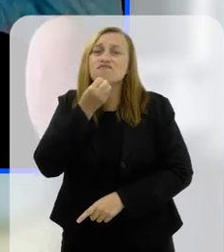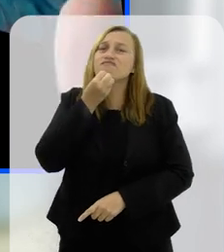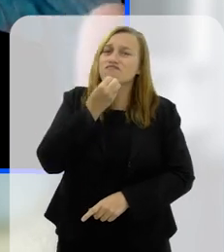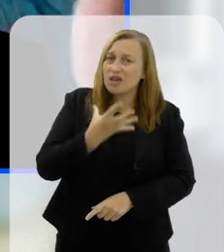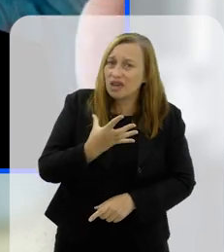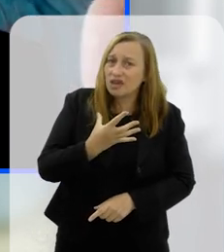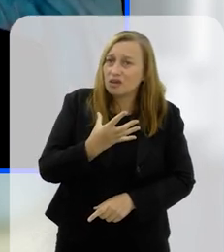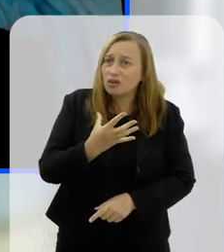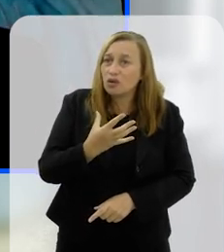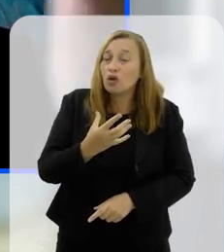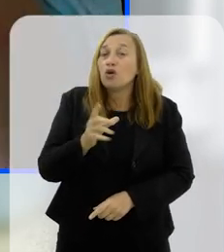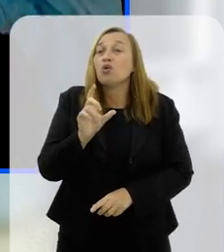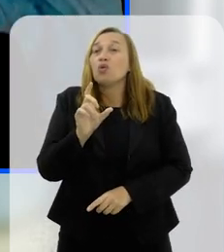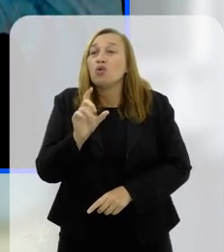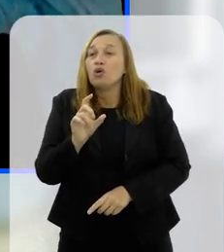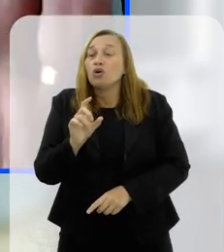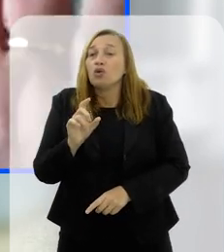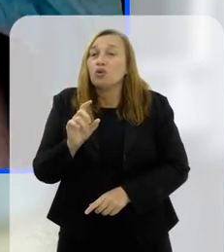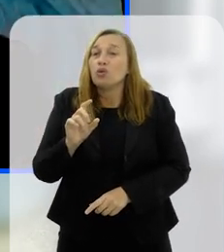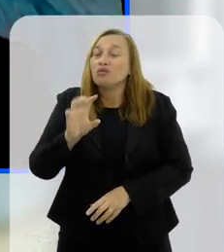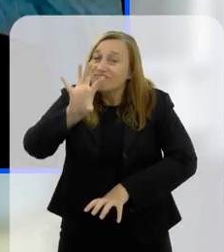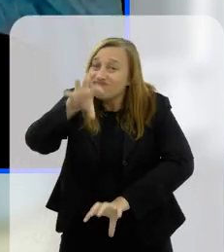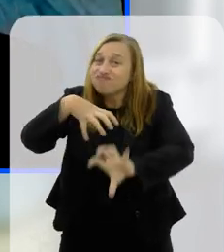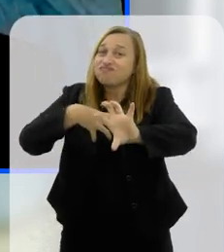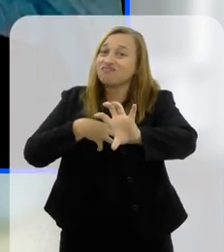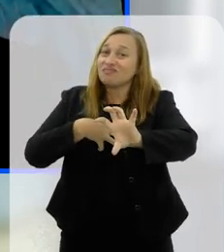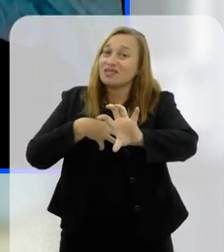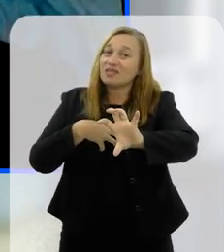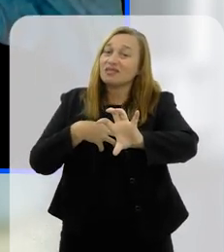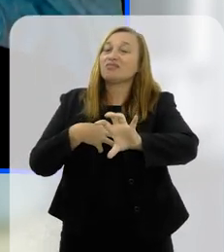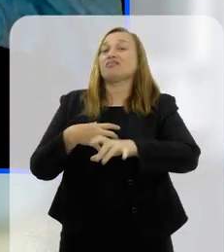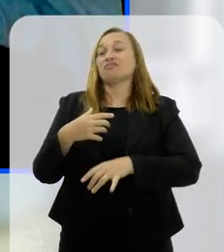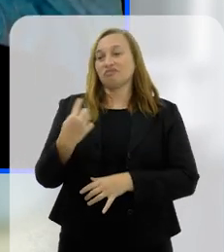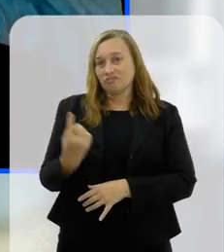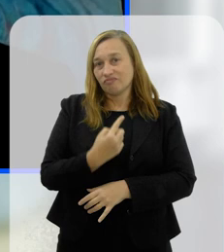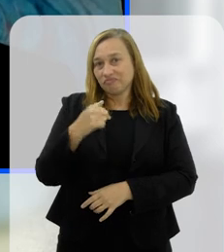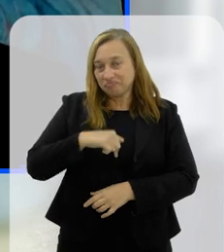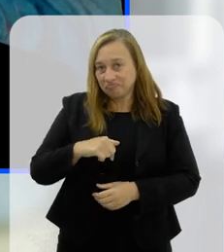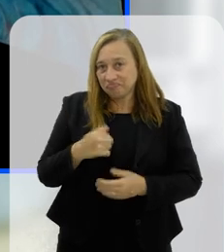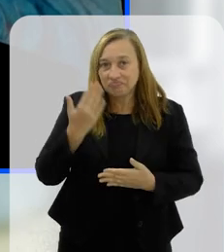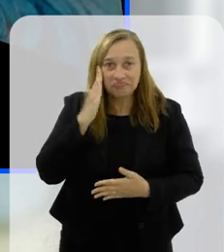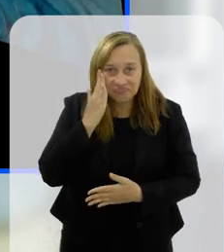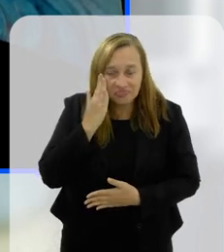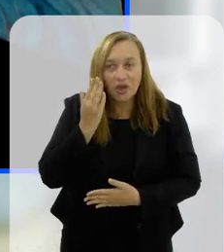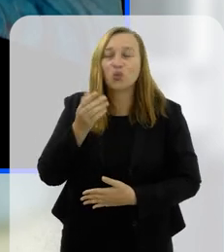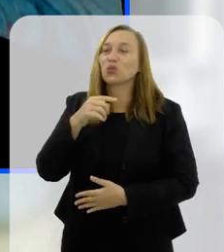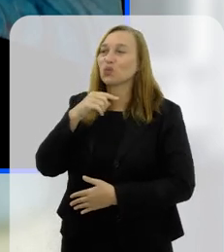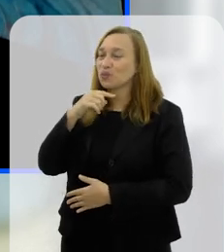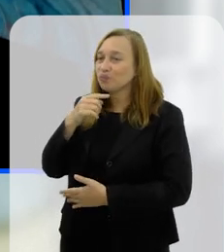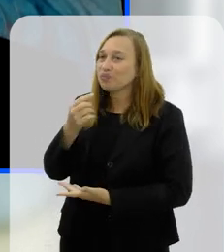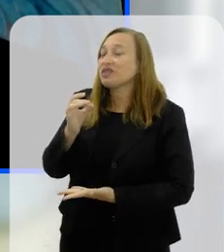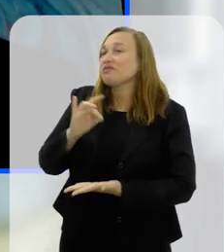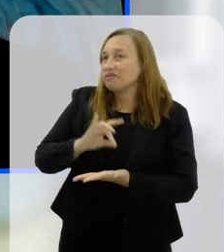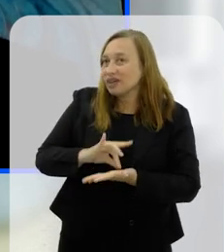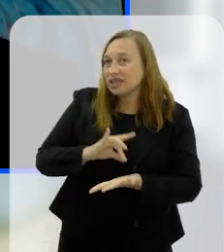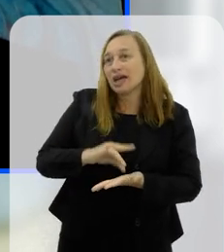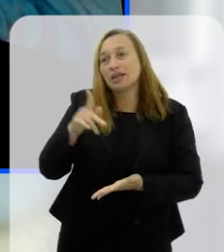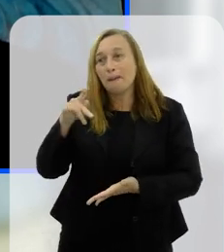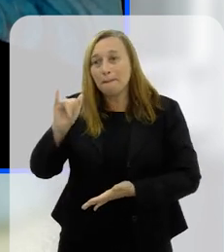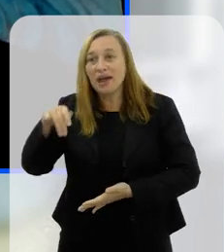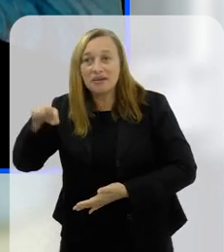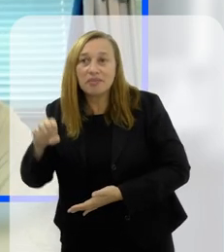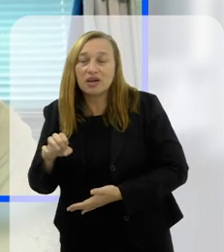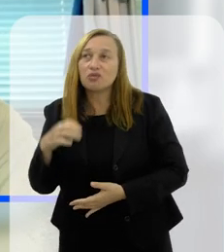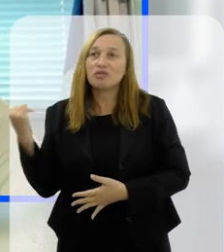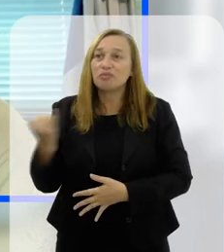entendem muito bem o que que é o nosso lado o nosso lado aqui entendeu Sem dúvida para pai